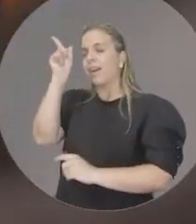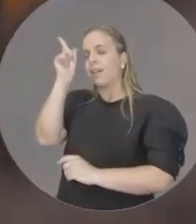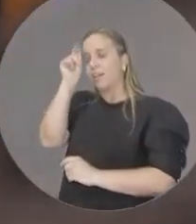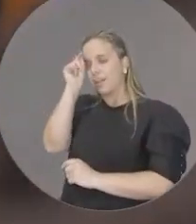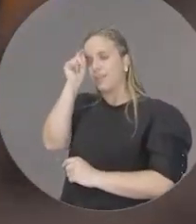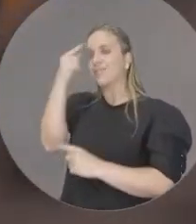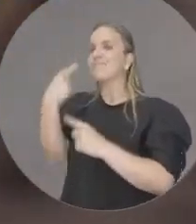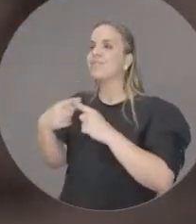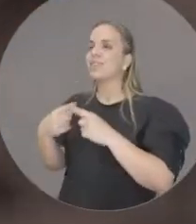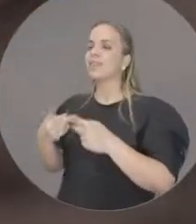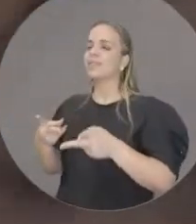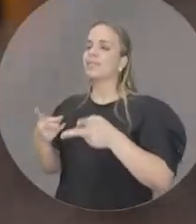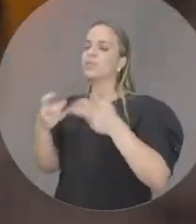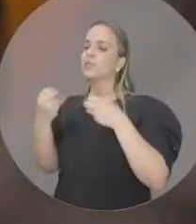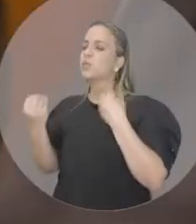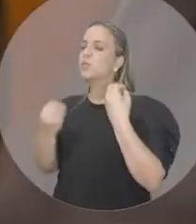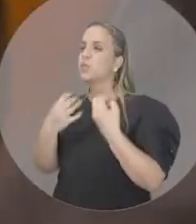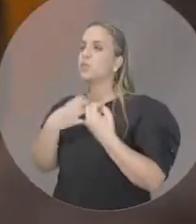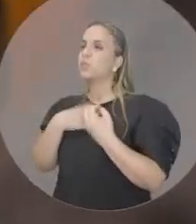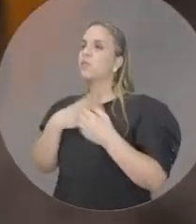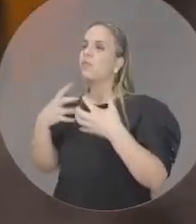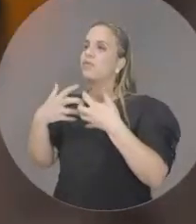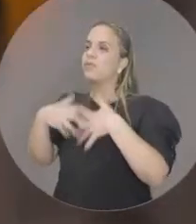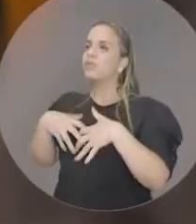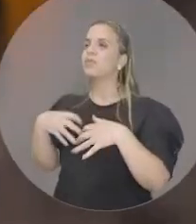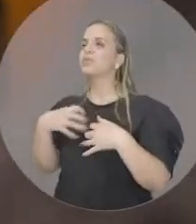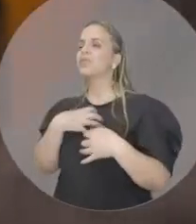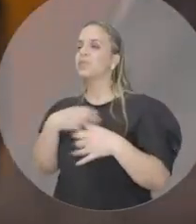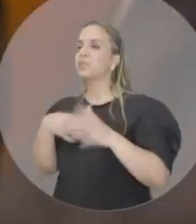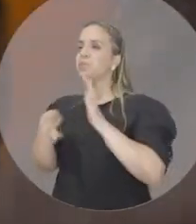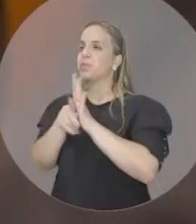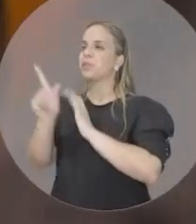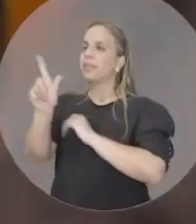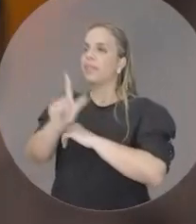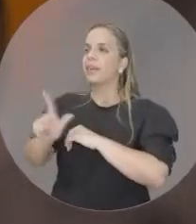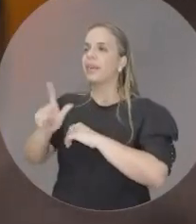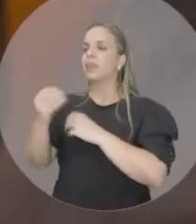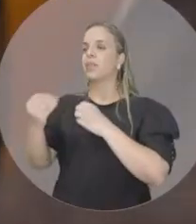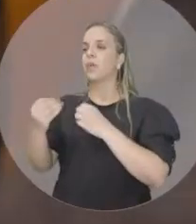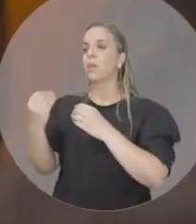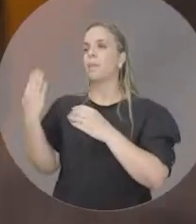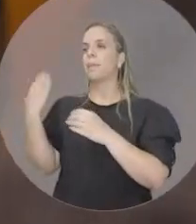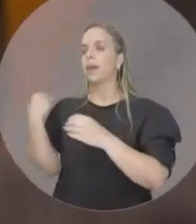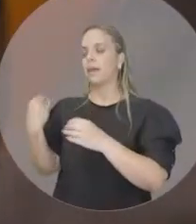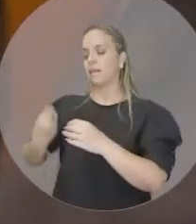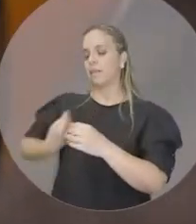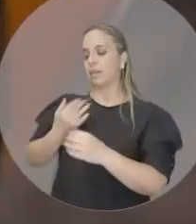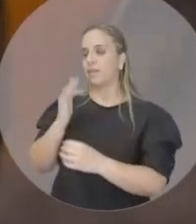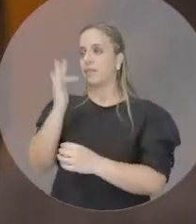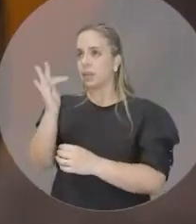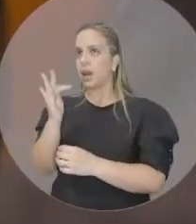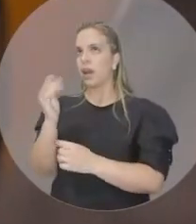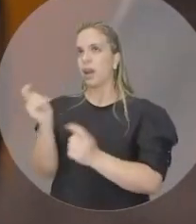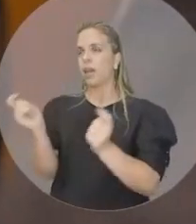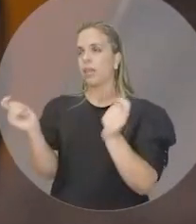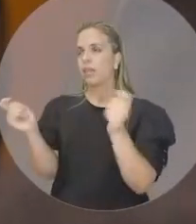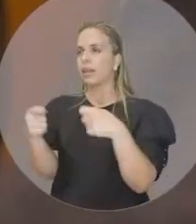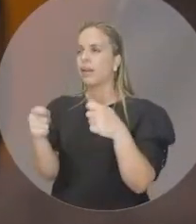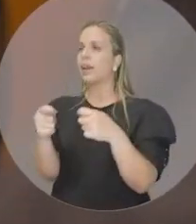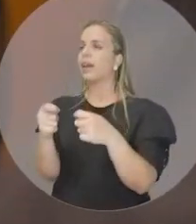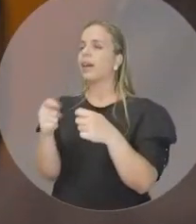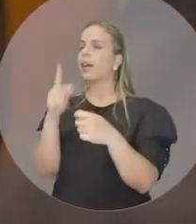eu percebia bem o jogo literário do tempo, né, que funcionava aqui sempre como